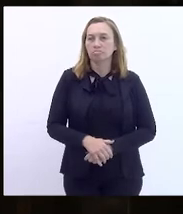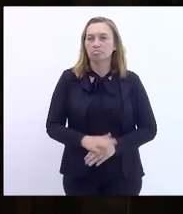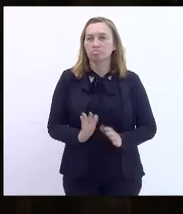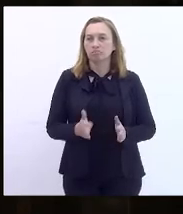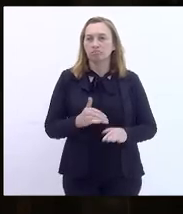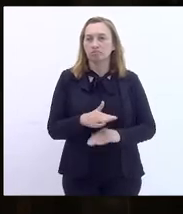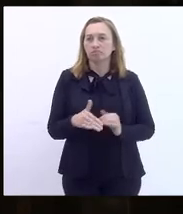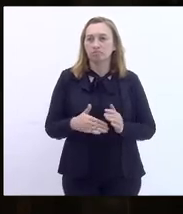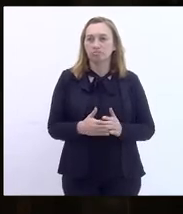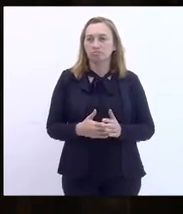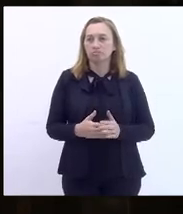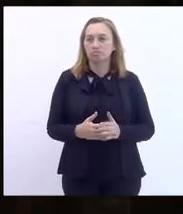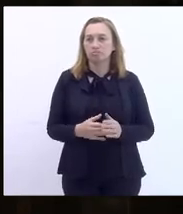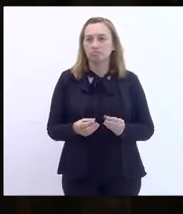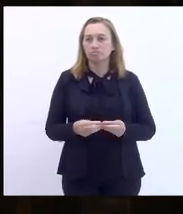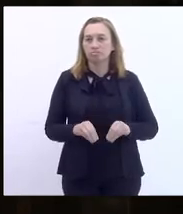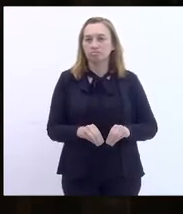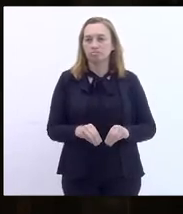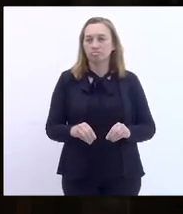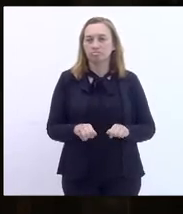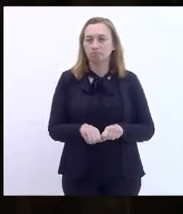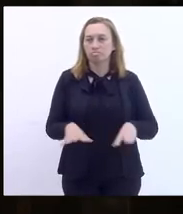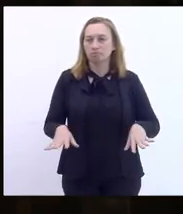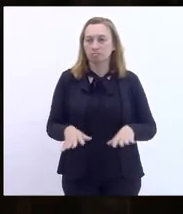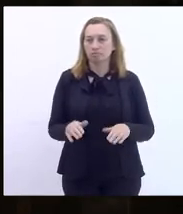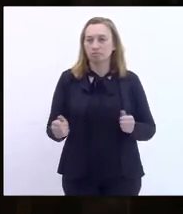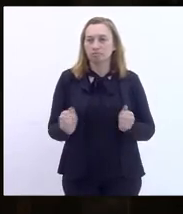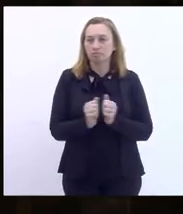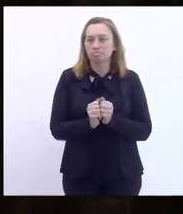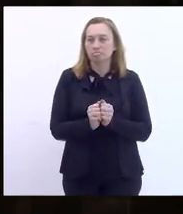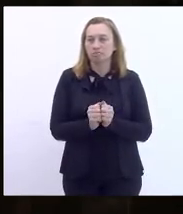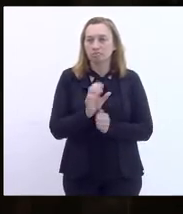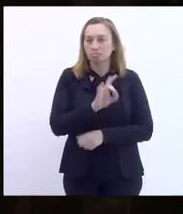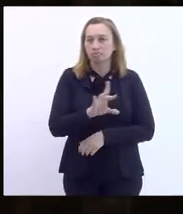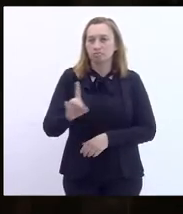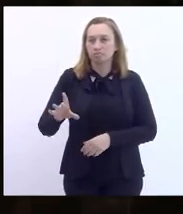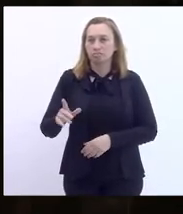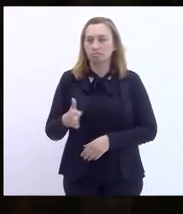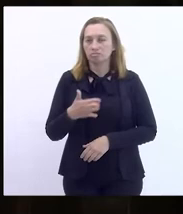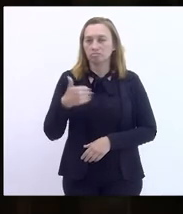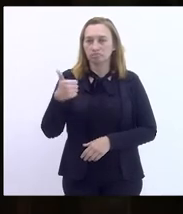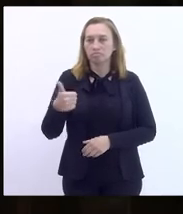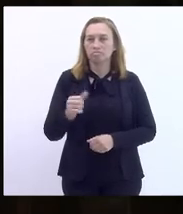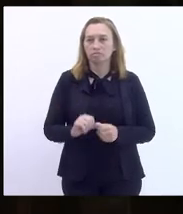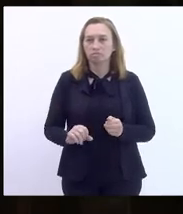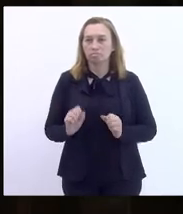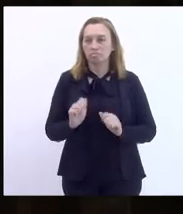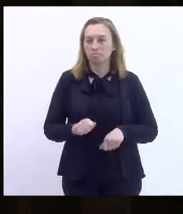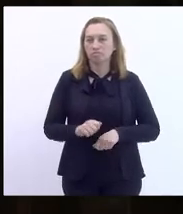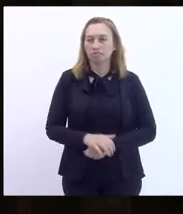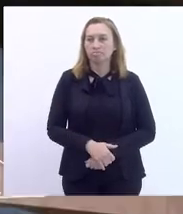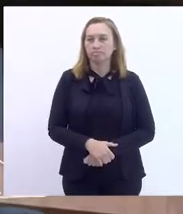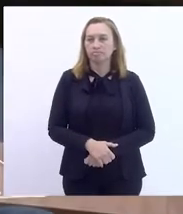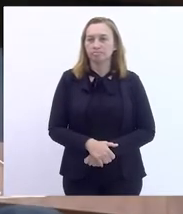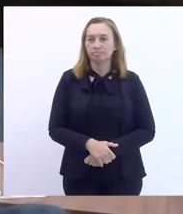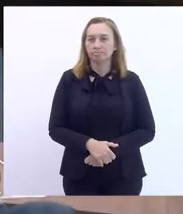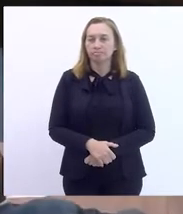agora então até o caos total que estava Ademir Mas é isso tamo junto pessoal e cada um de nós fazemos é melhor do que é possível